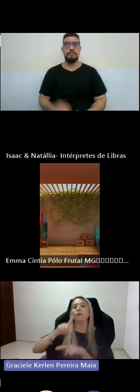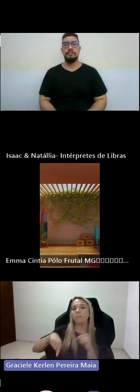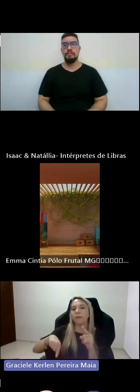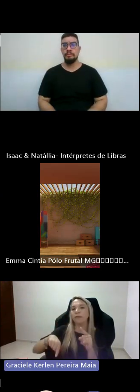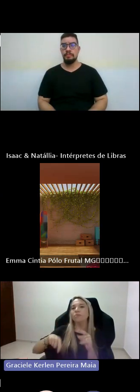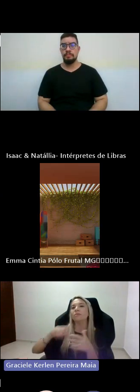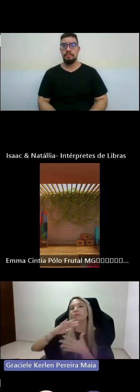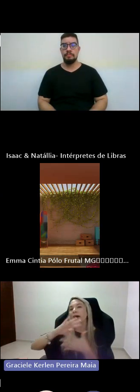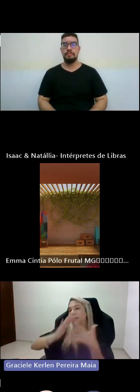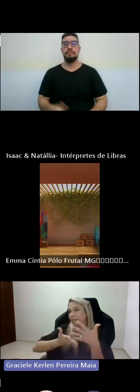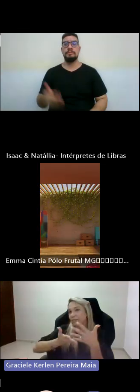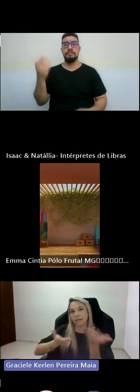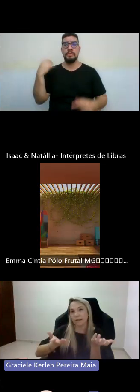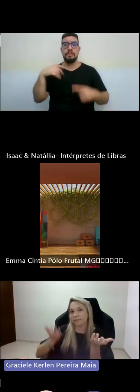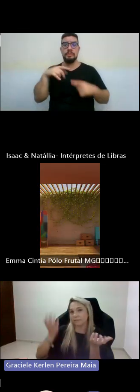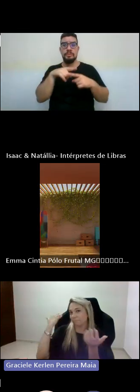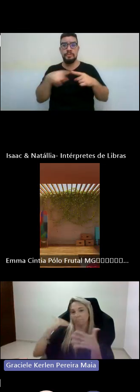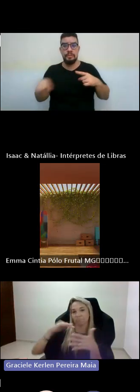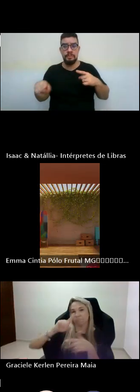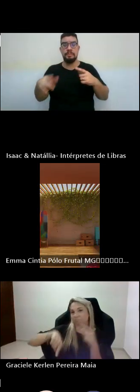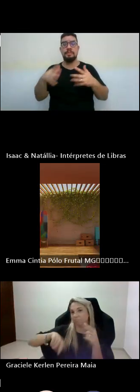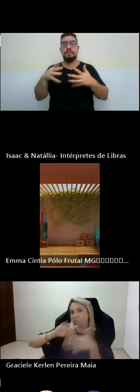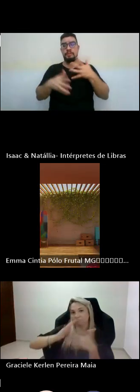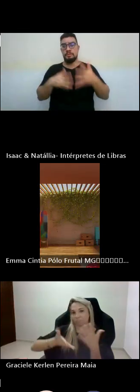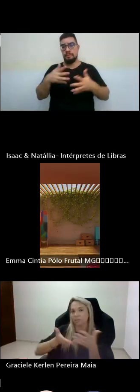foi proibido a língua de sinais.